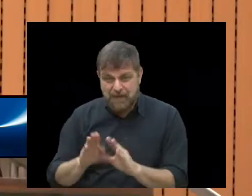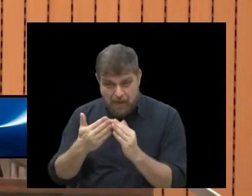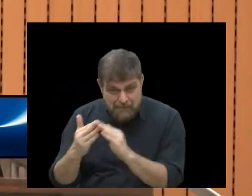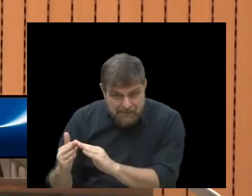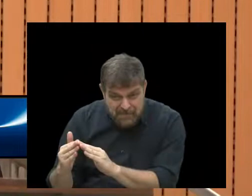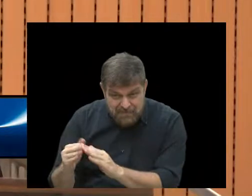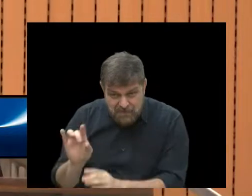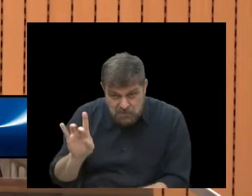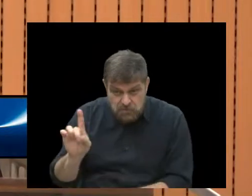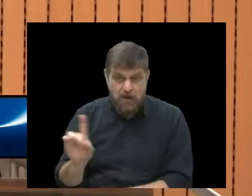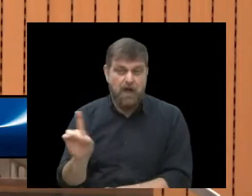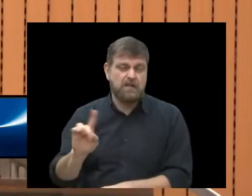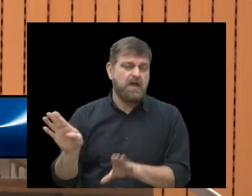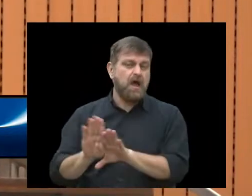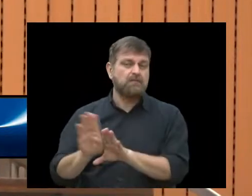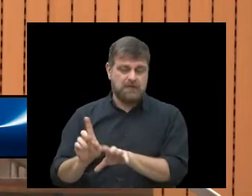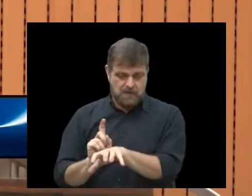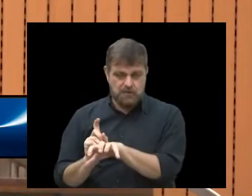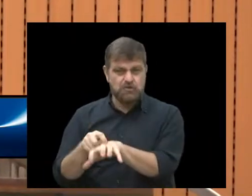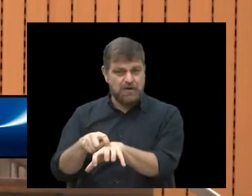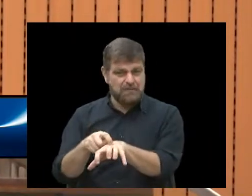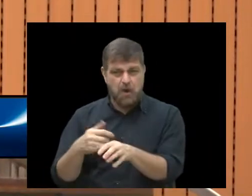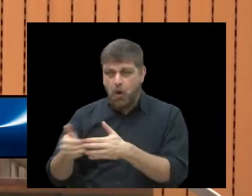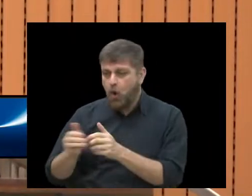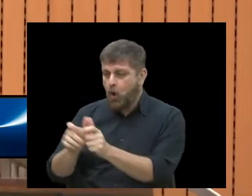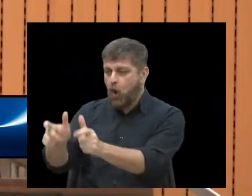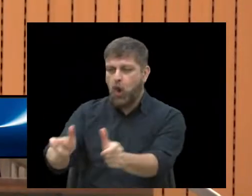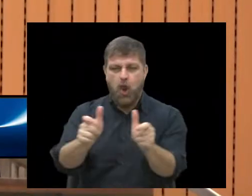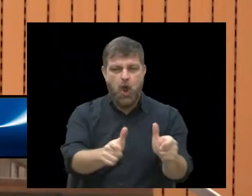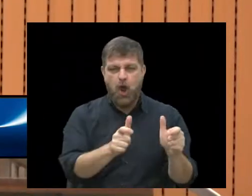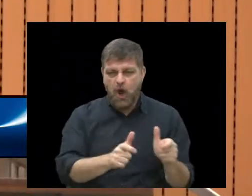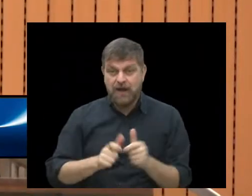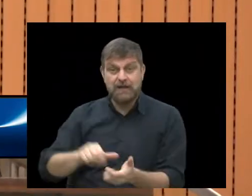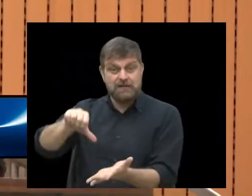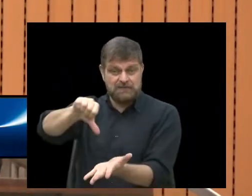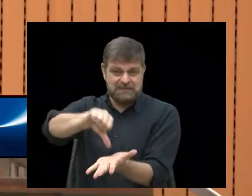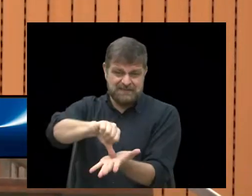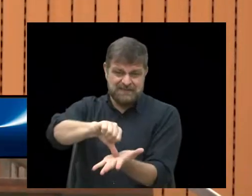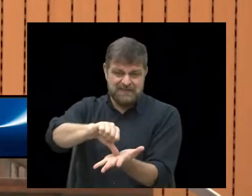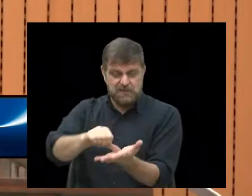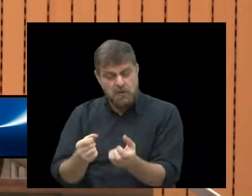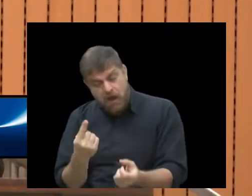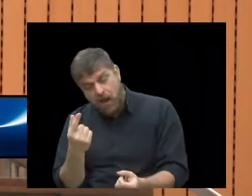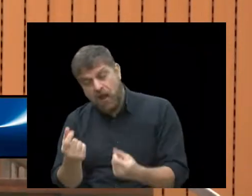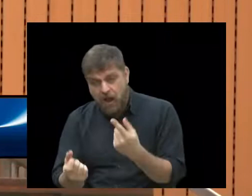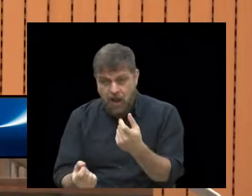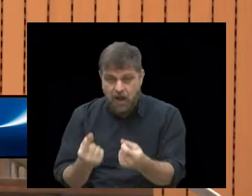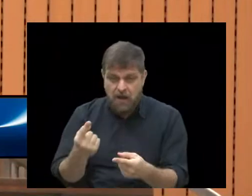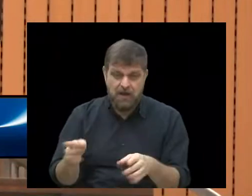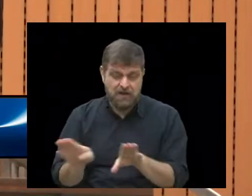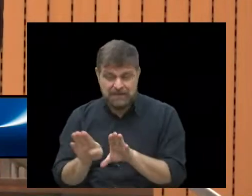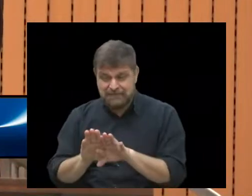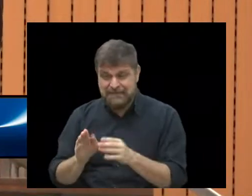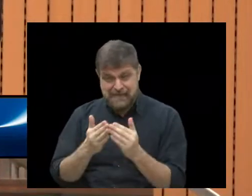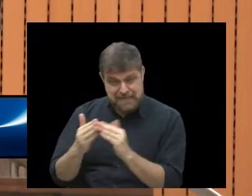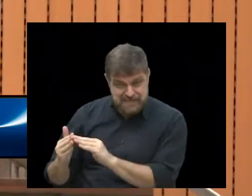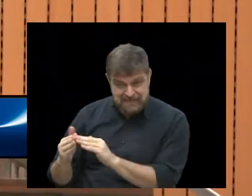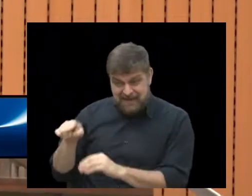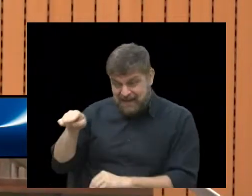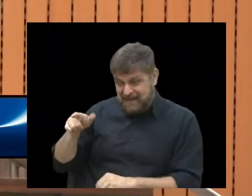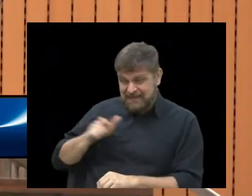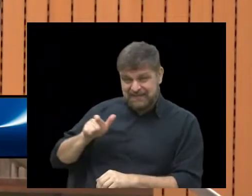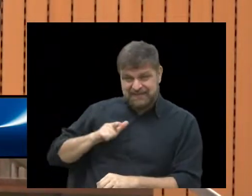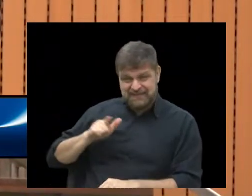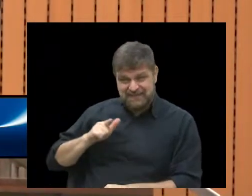da cidade de Campinas, que tem escorpiões, todos os lugares tem. No centro já é um pouco mais difícil, mas nas periferias, onde que